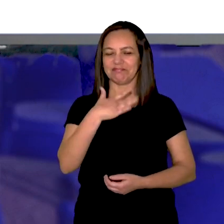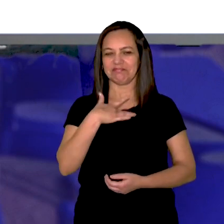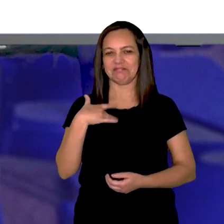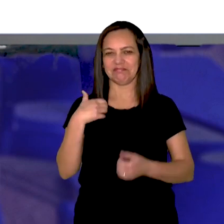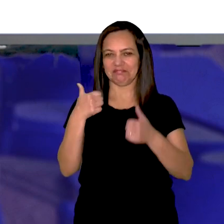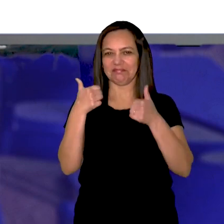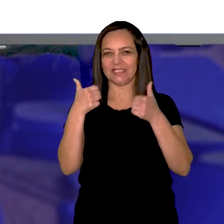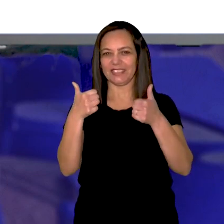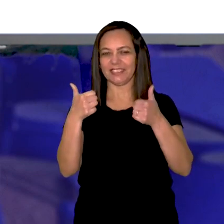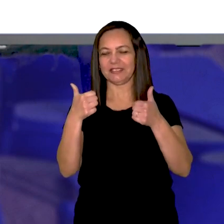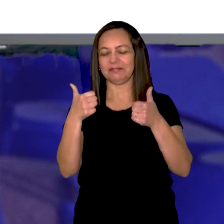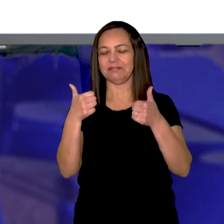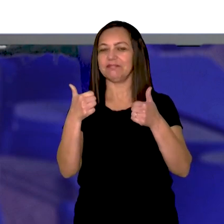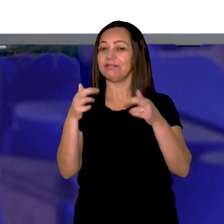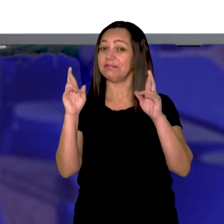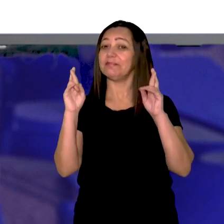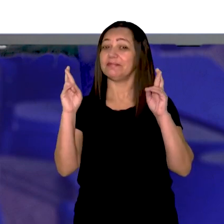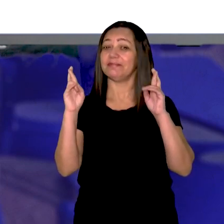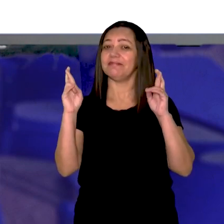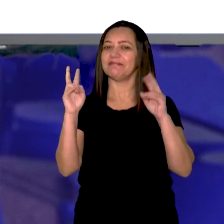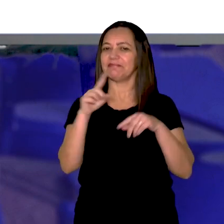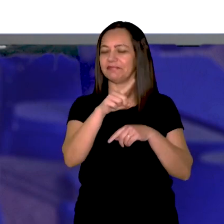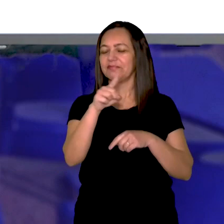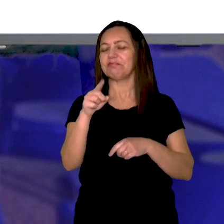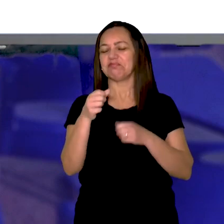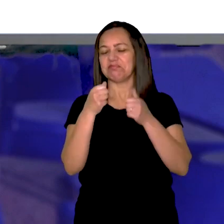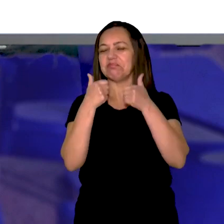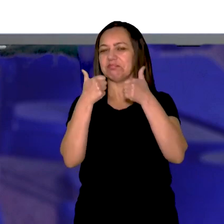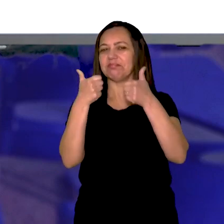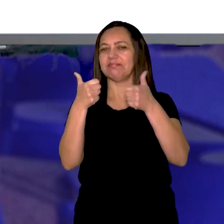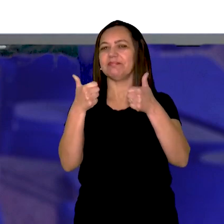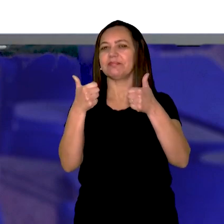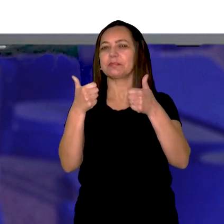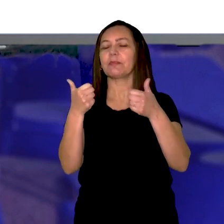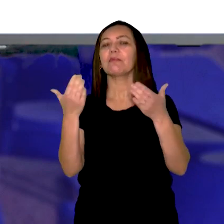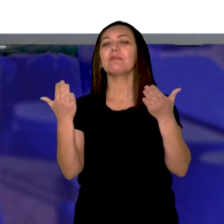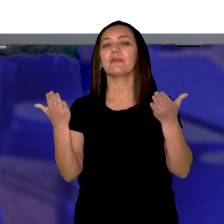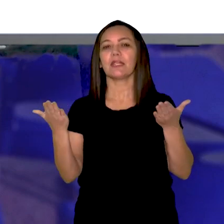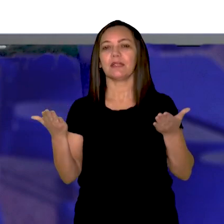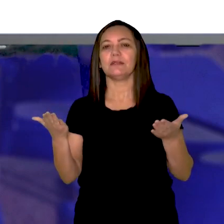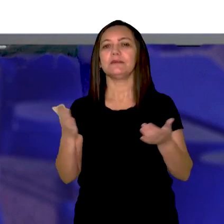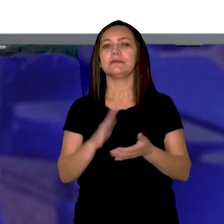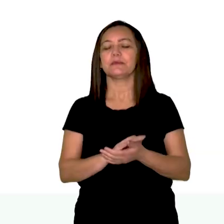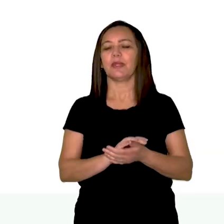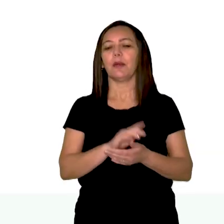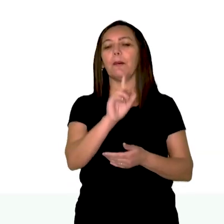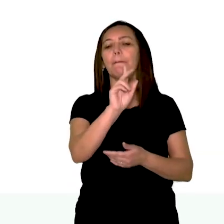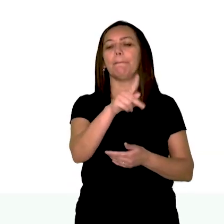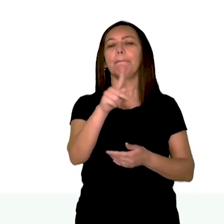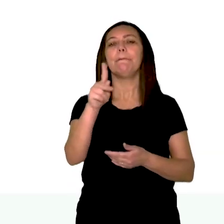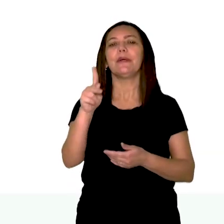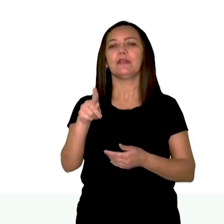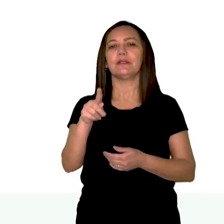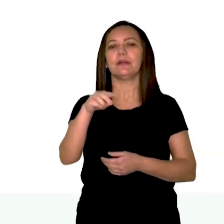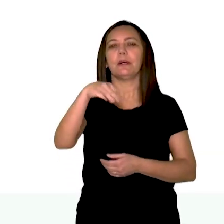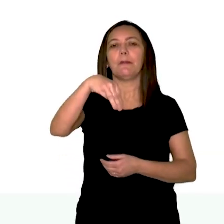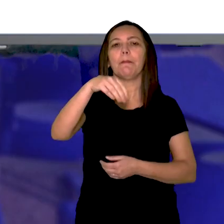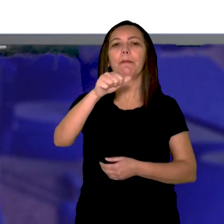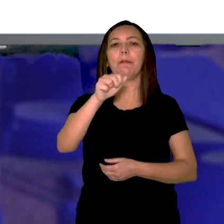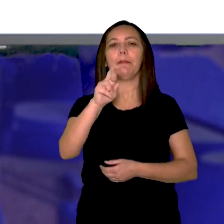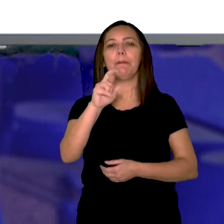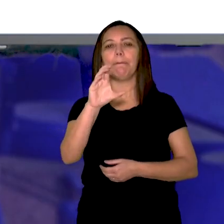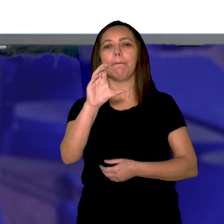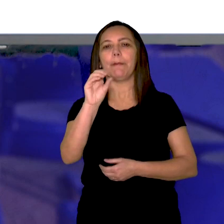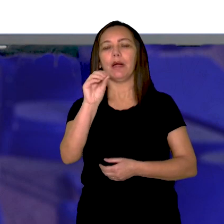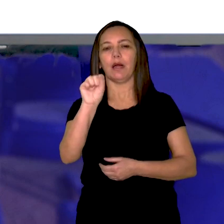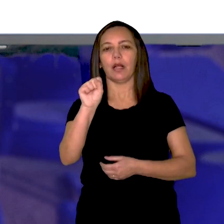estão? Espero que esteja tudo bem com vocês. Então, eu sou o professor Marcos Wendel e